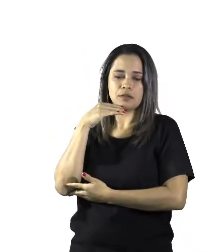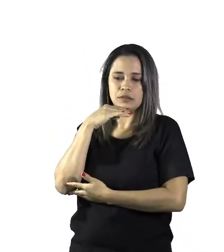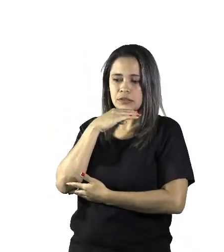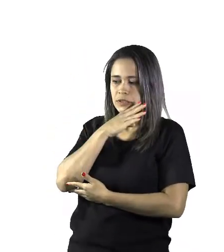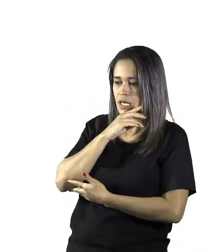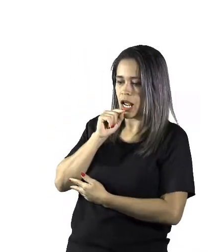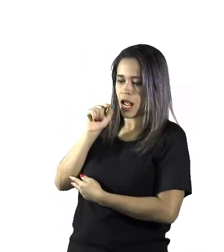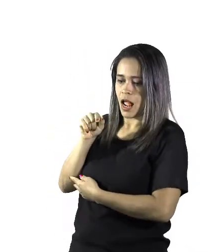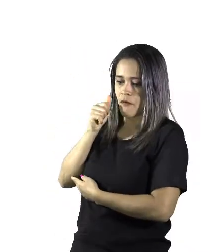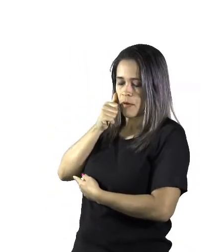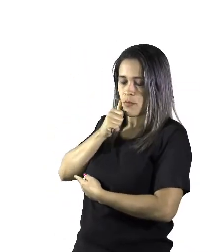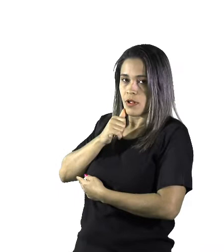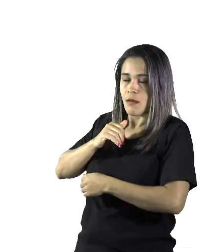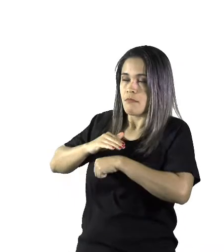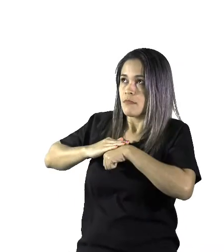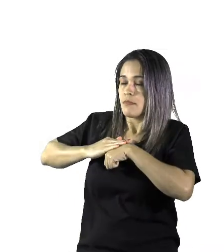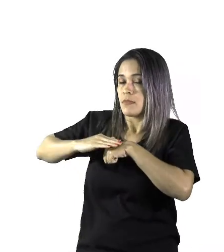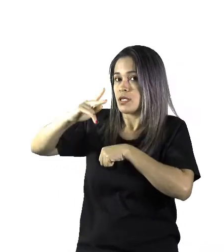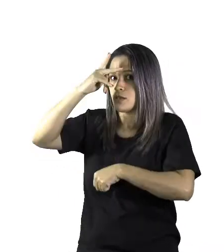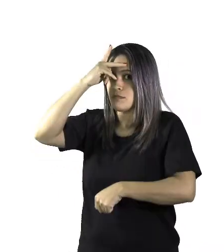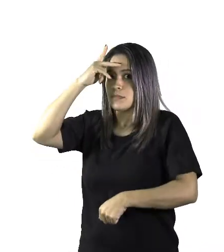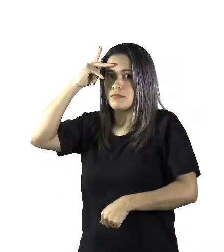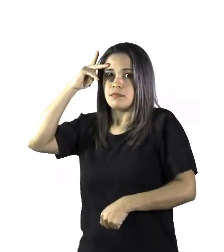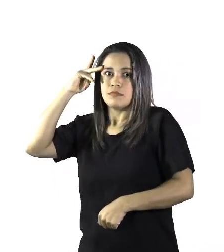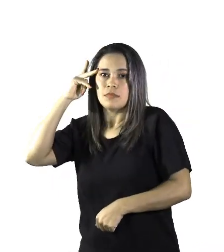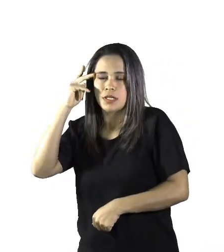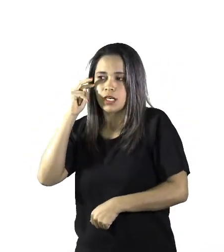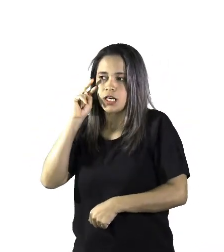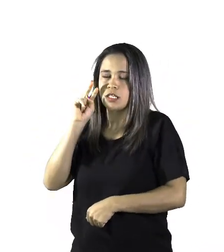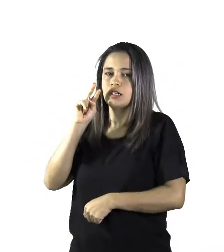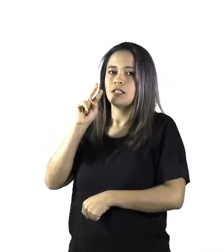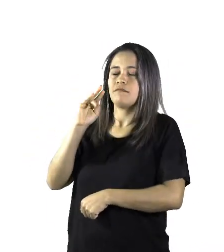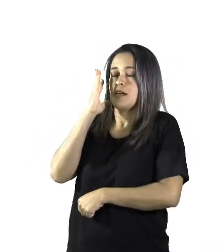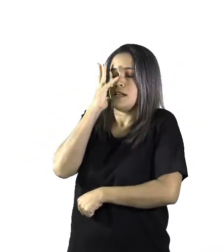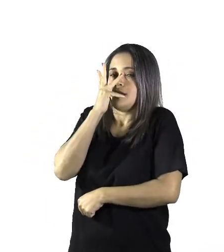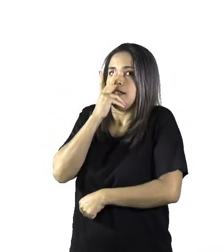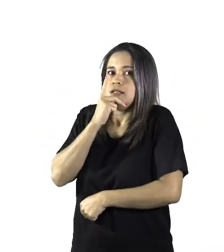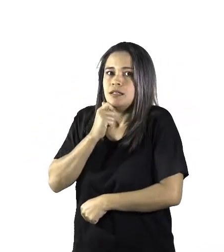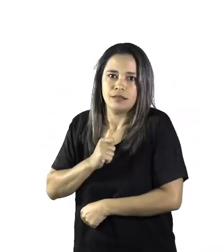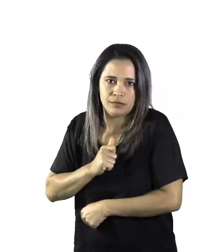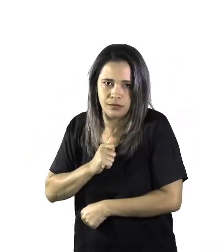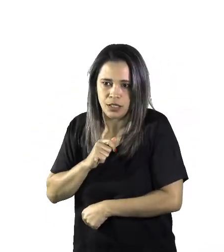pessoa mais linda que ele já tinha visto em toda a sua vida.